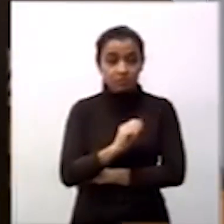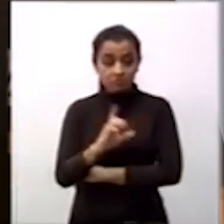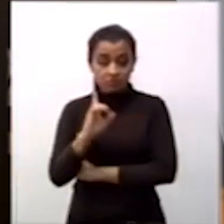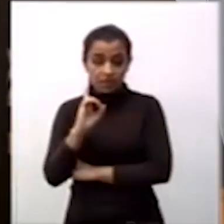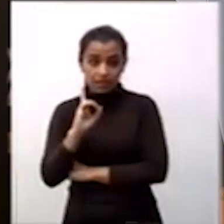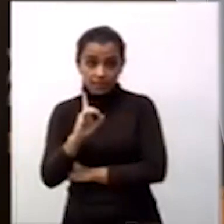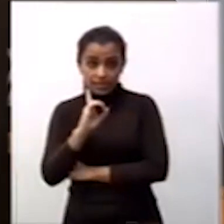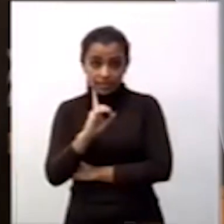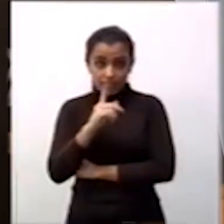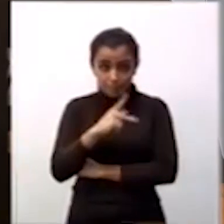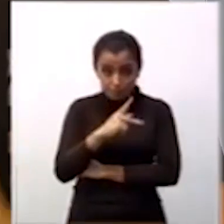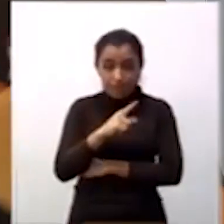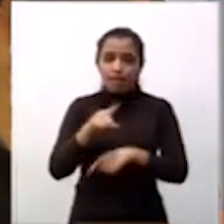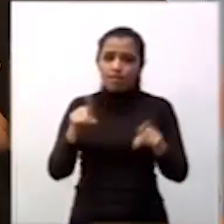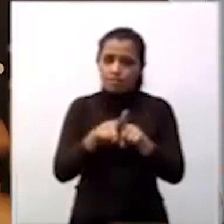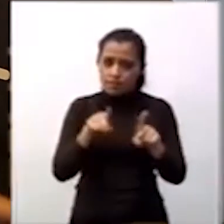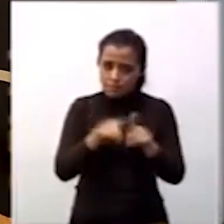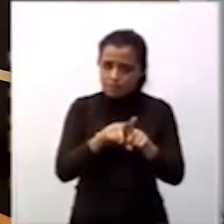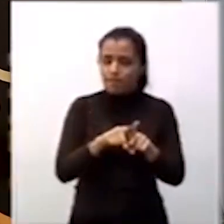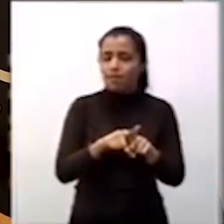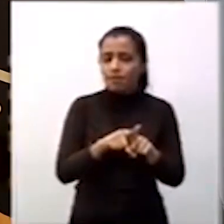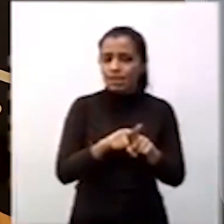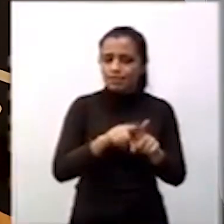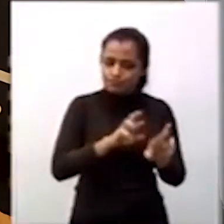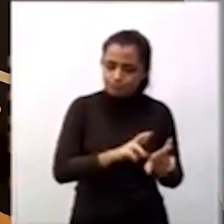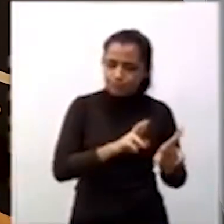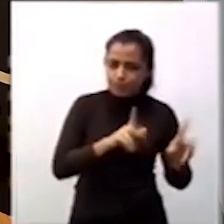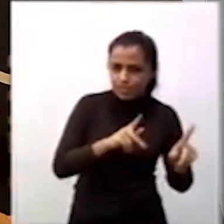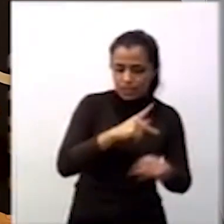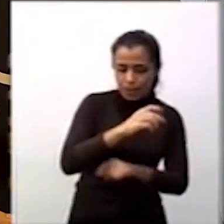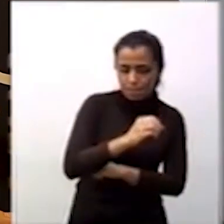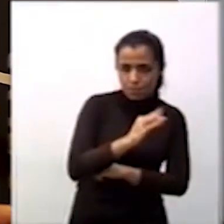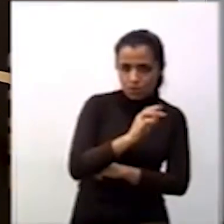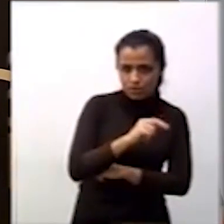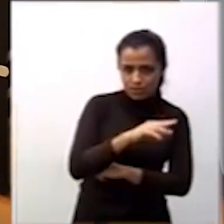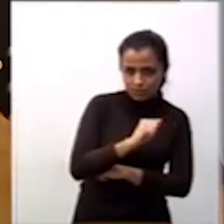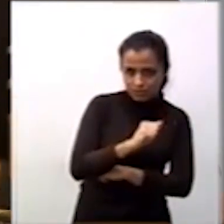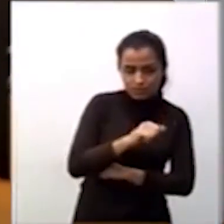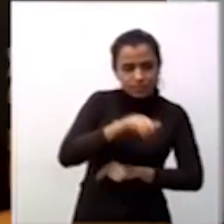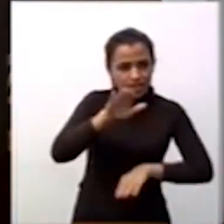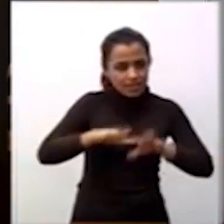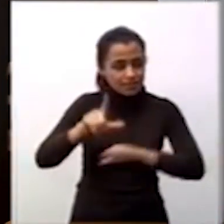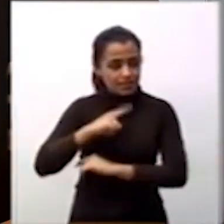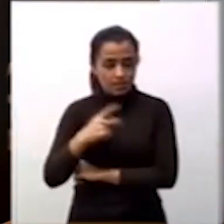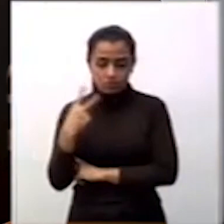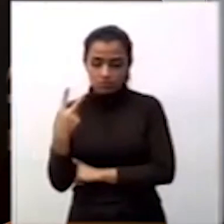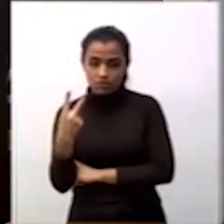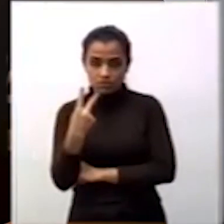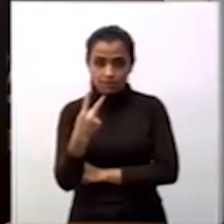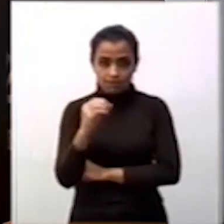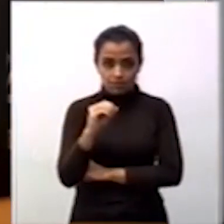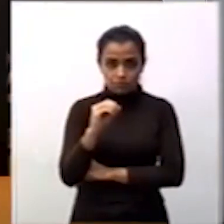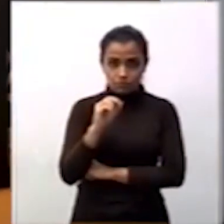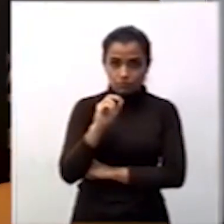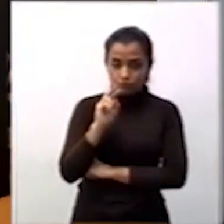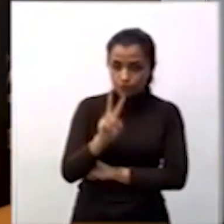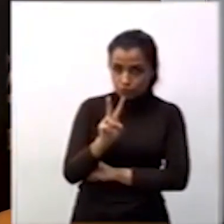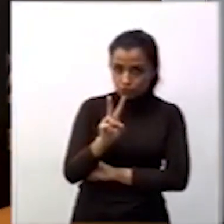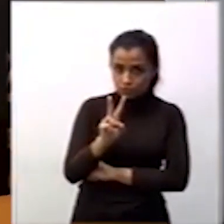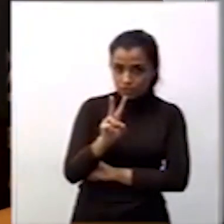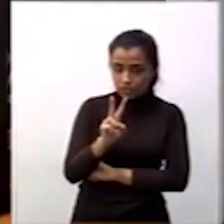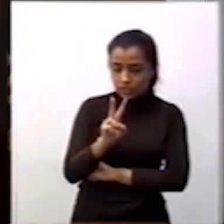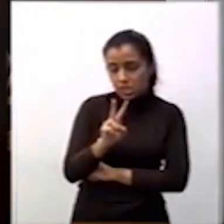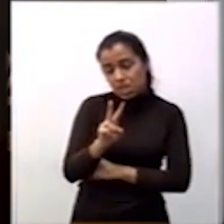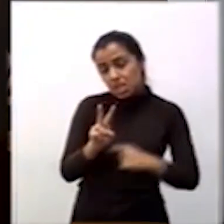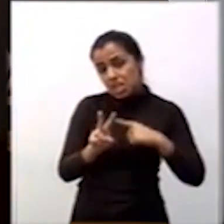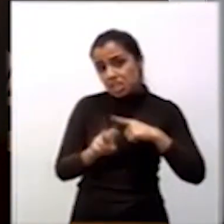vai influenciar na potência. Uma coisa é você estar num local onde a DDP é de 220 volts, outra coisa é você estar num local onde a DDP